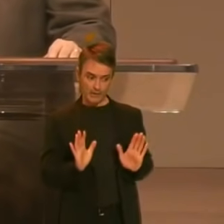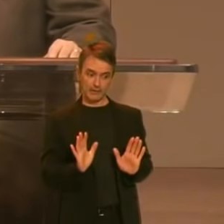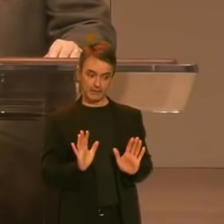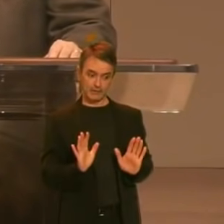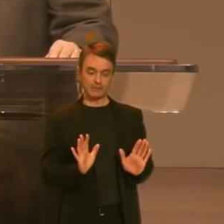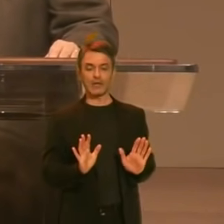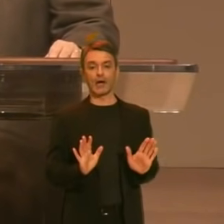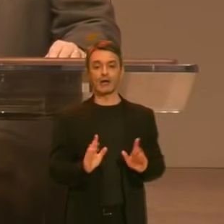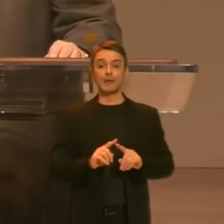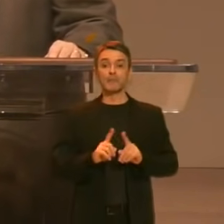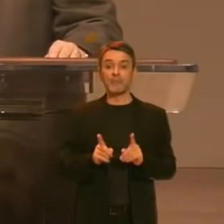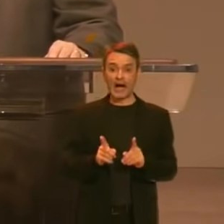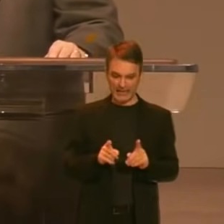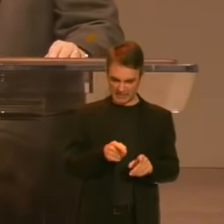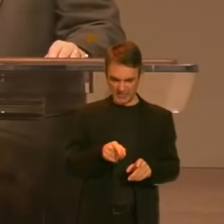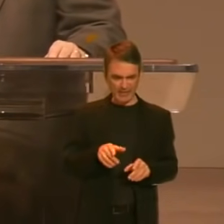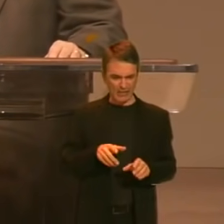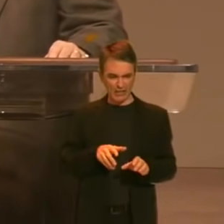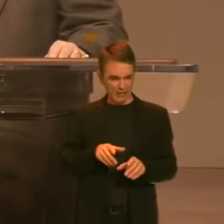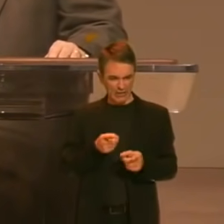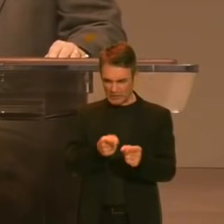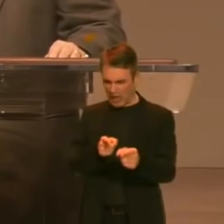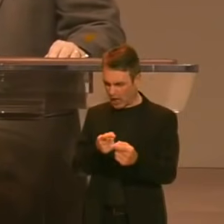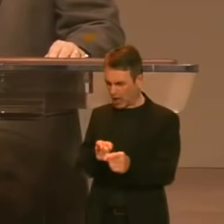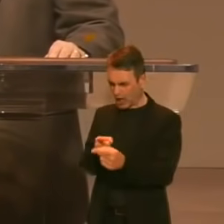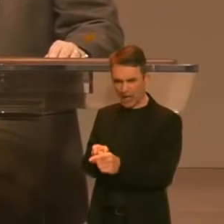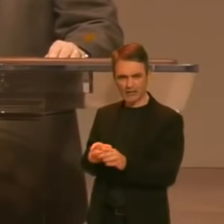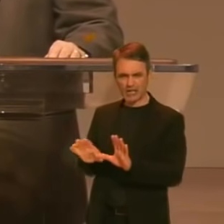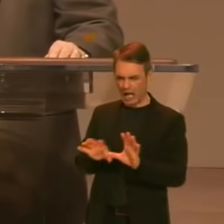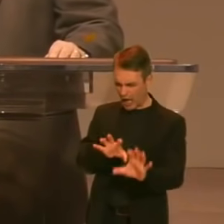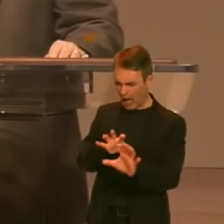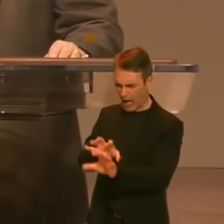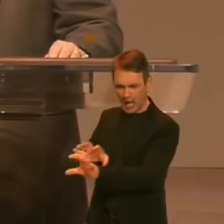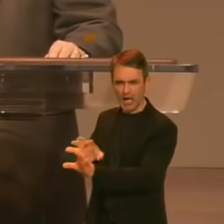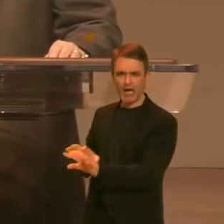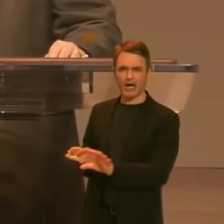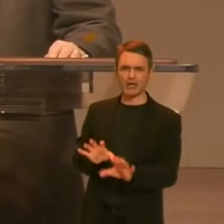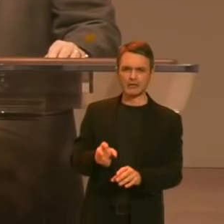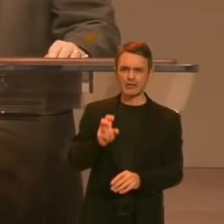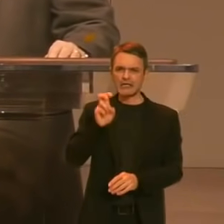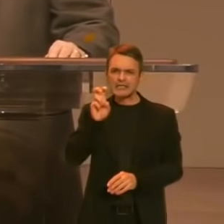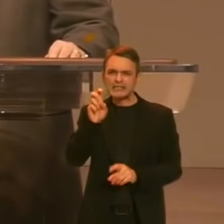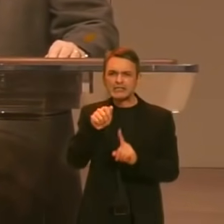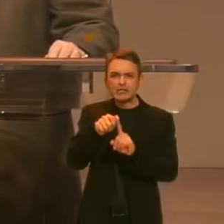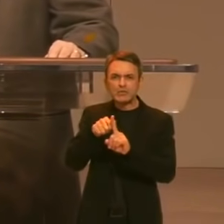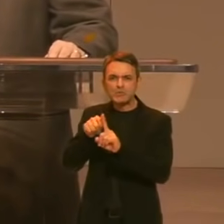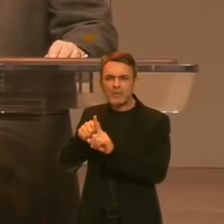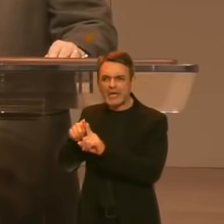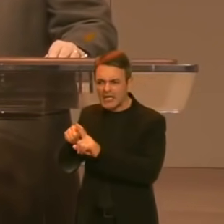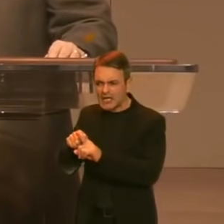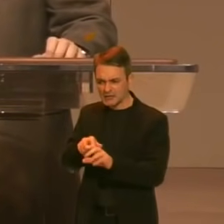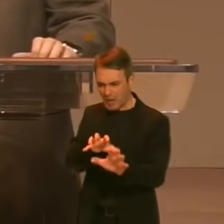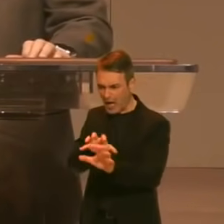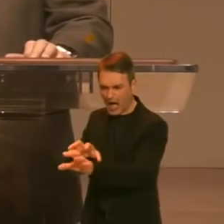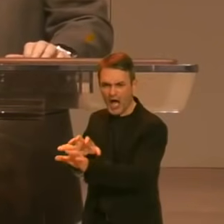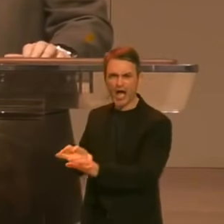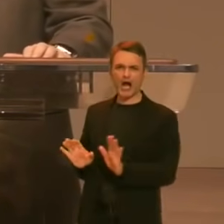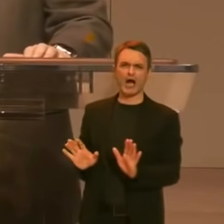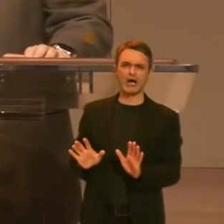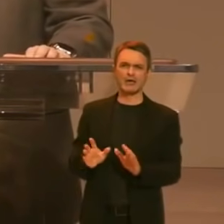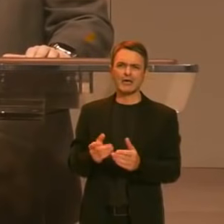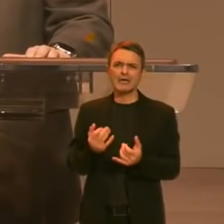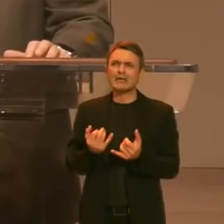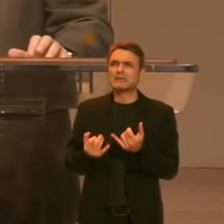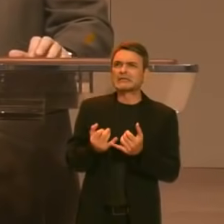causar-lhes tormento durante 5 meses. A agonia que eles sofreram era como a da picada do